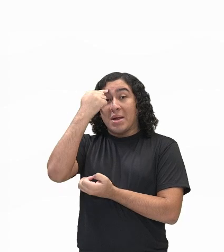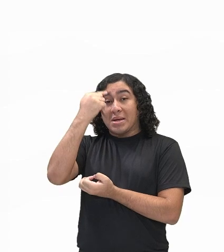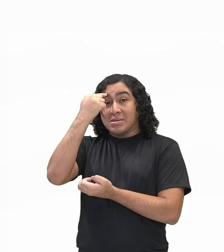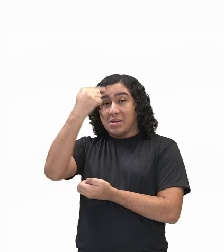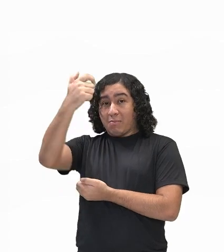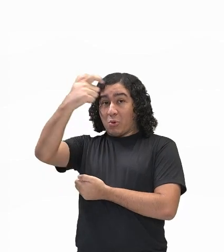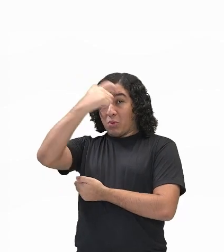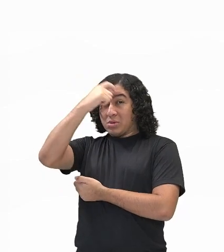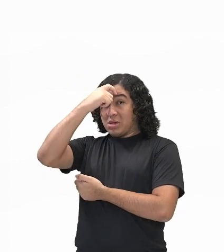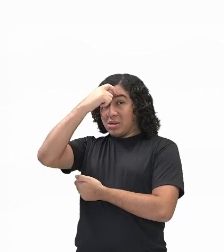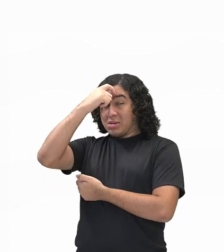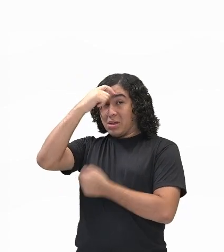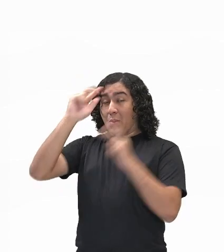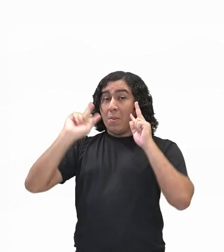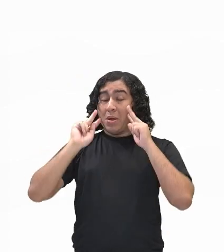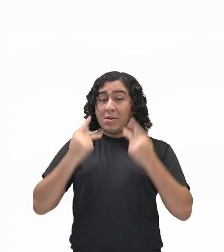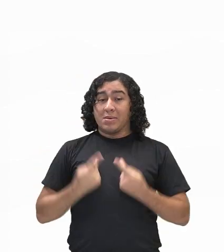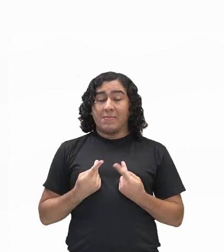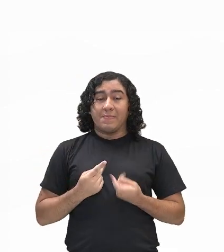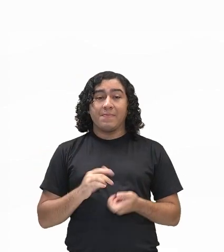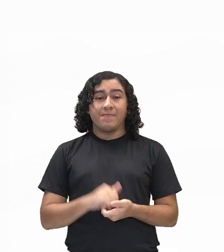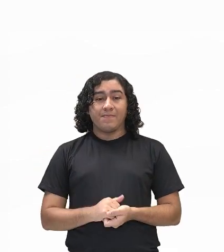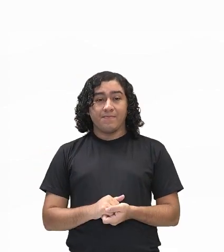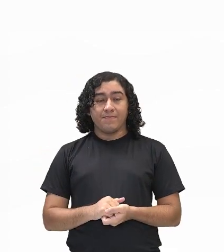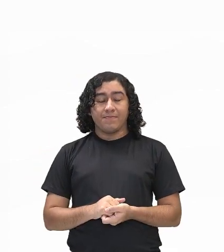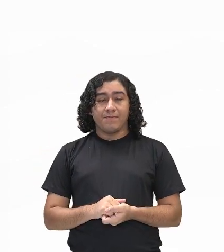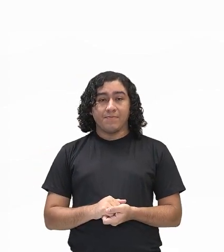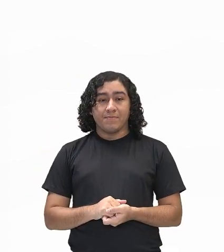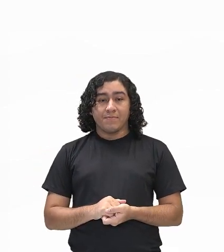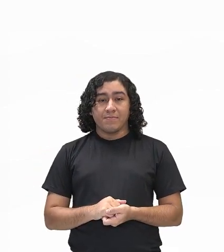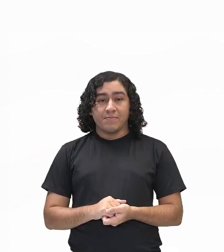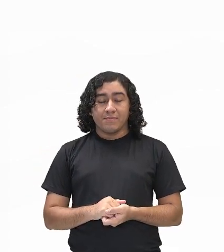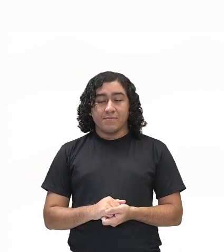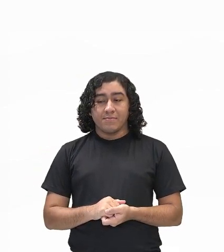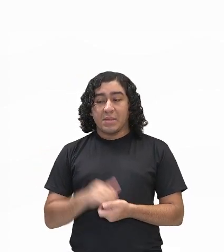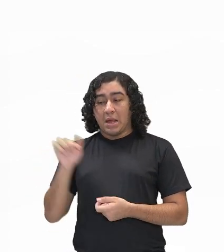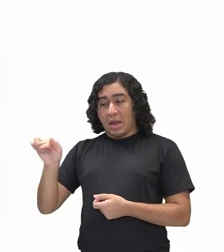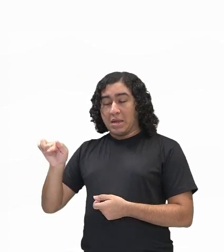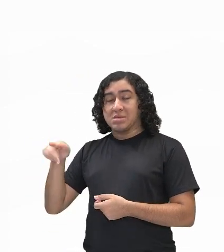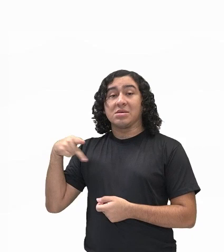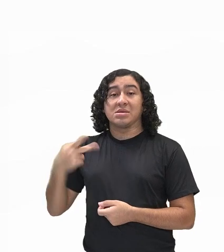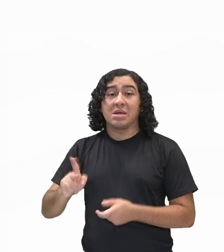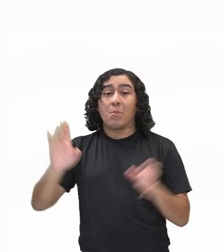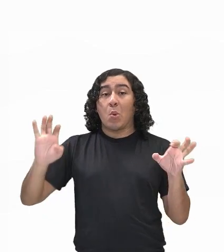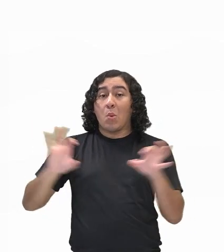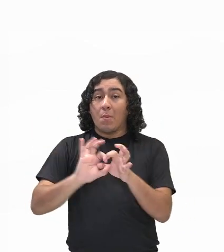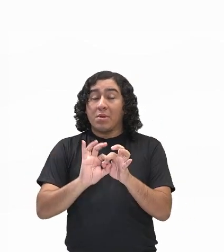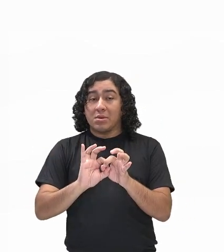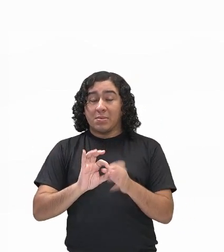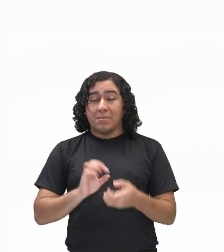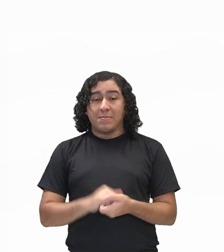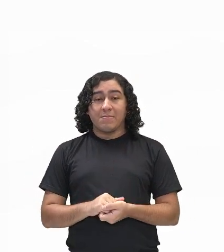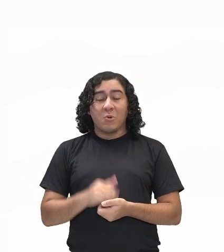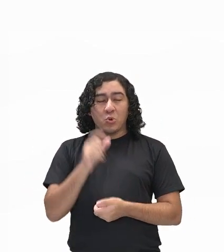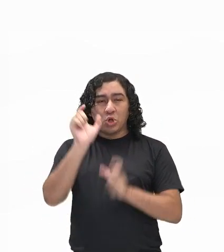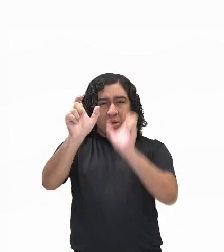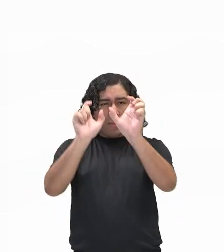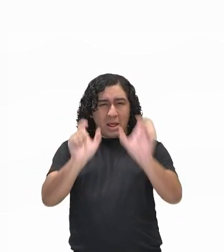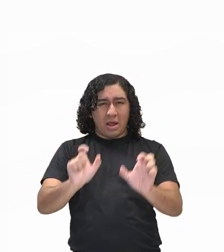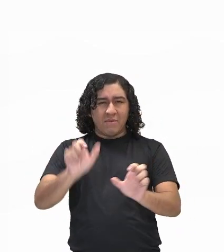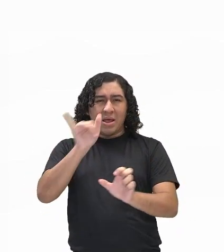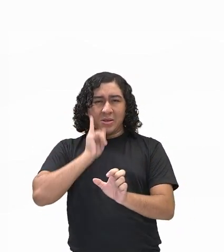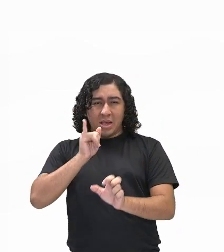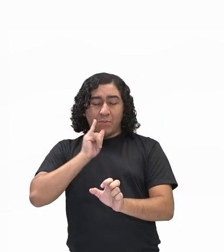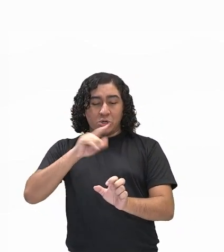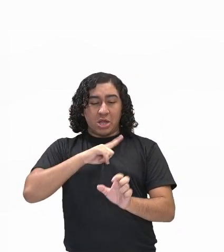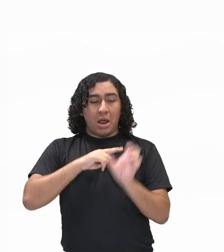mundo. Então, pessoal, o valor está sempre relacionado, são princípios gerais e universais. Quando a gente fala de amor,